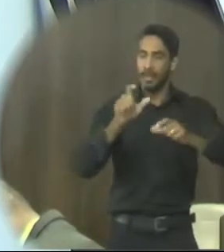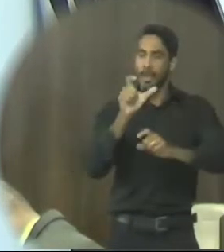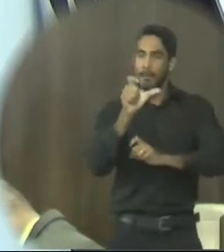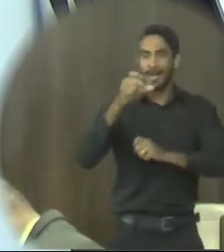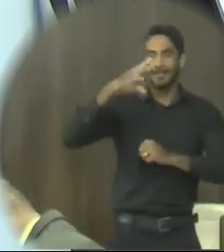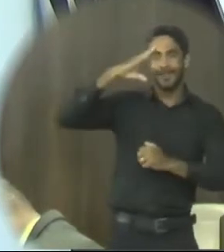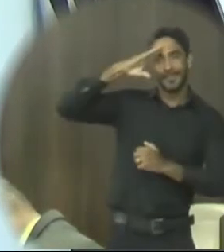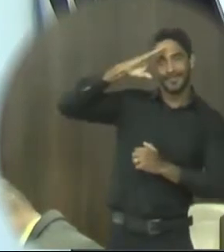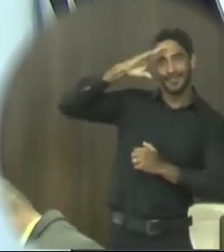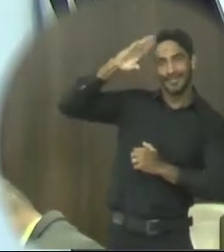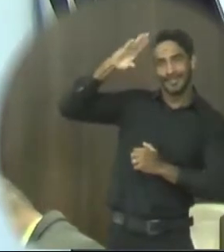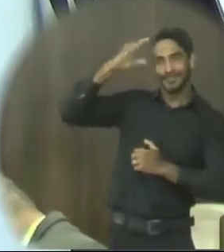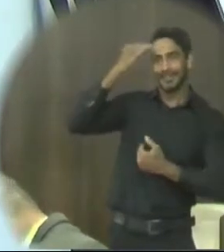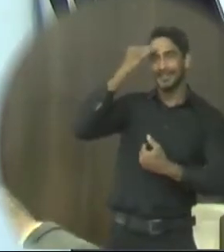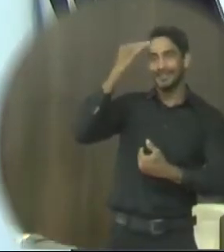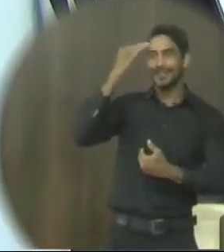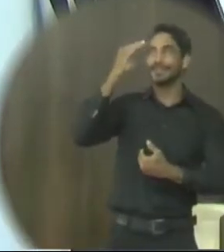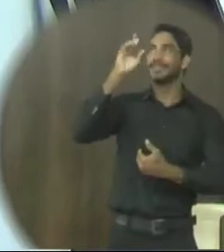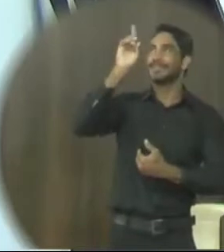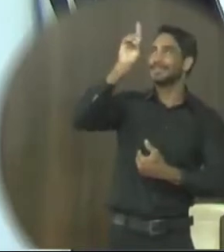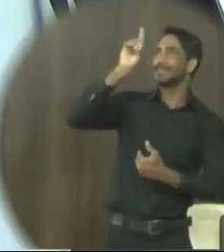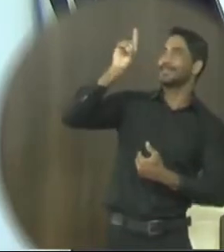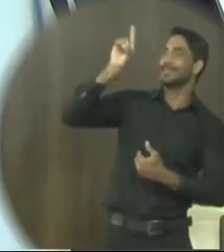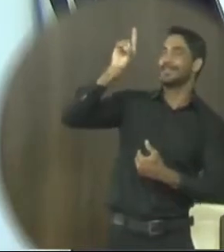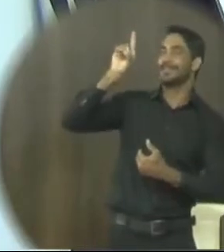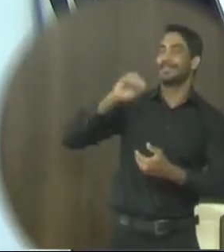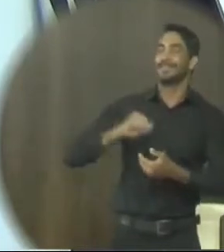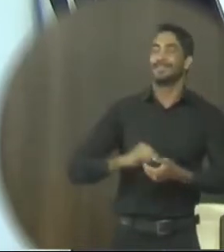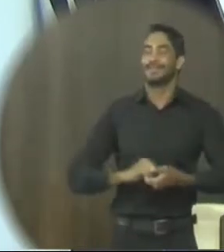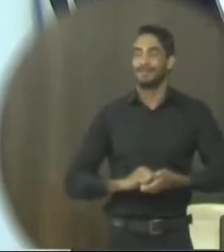do Senhor. Graças a Deus.